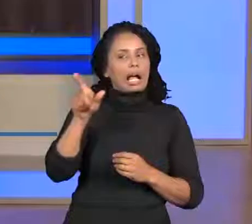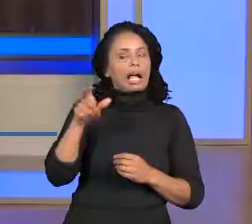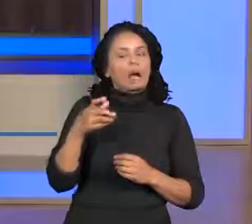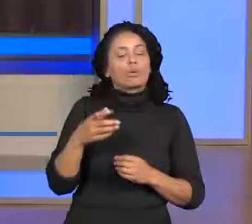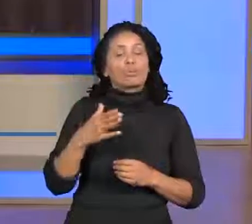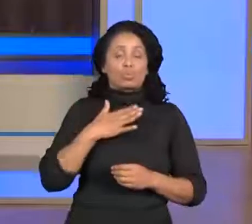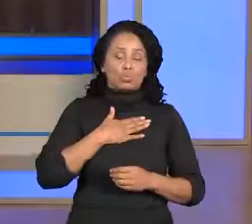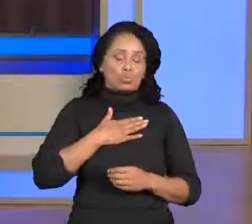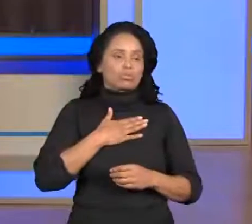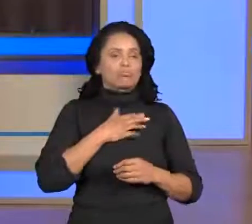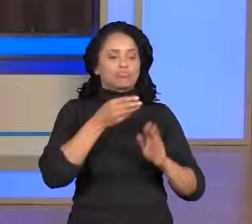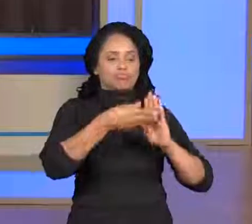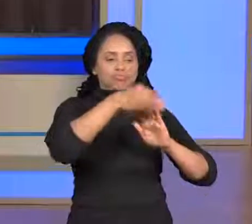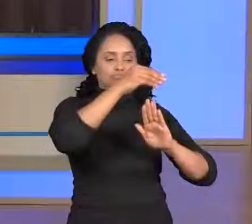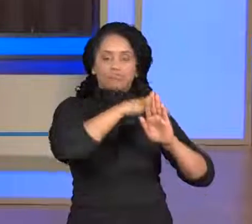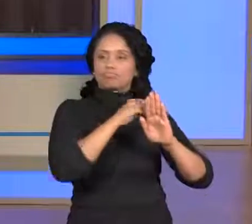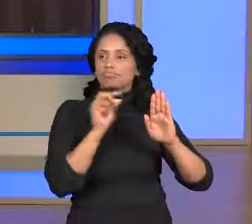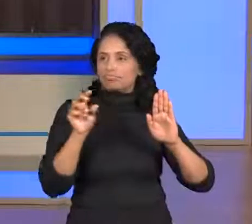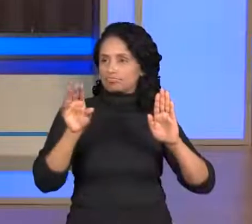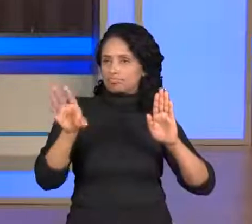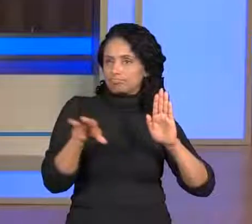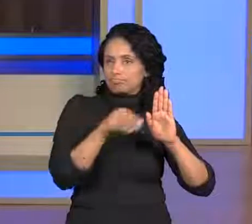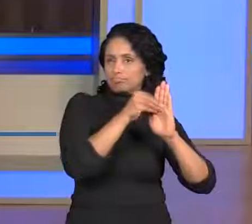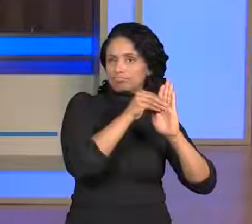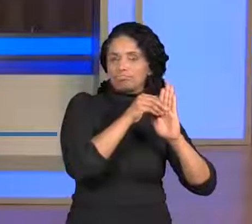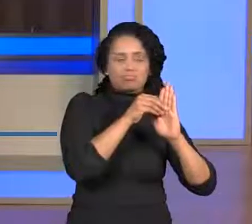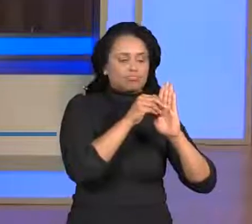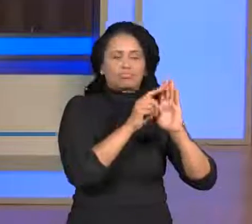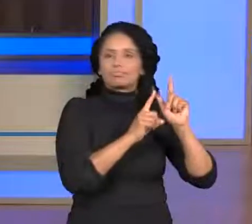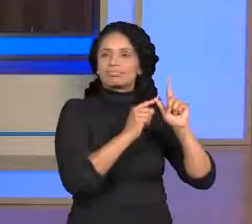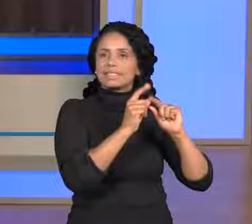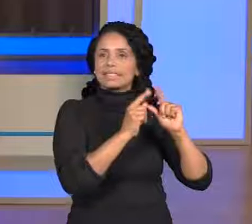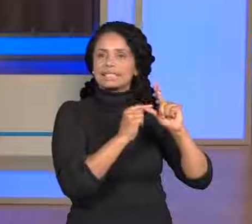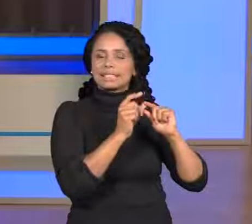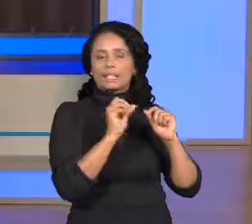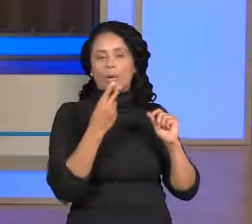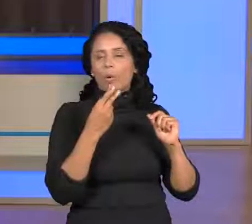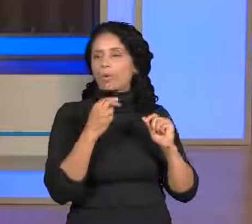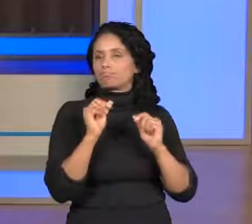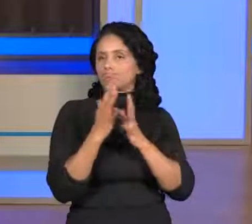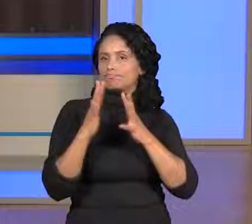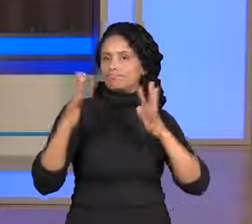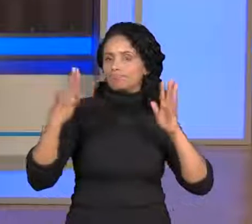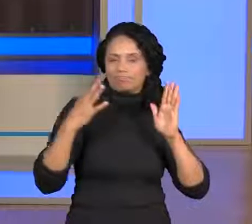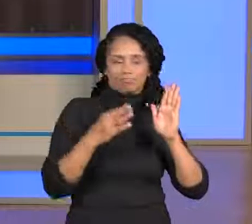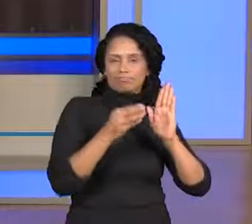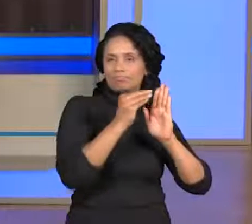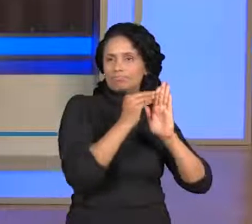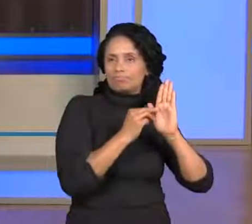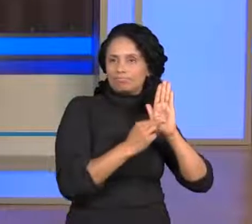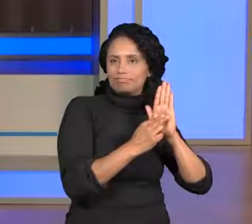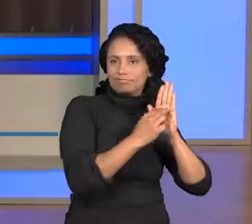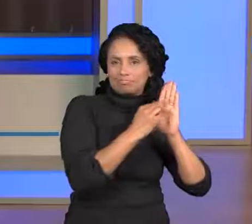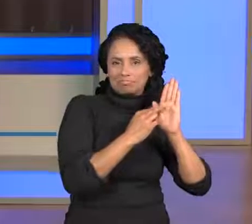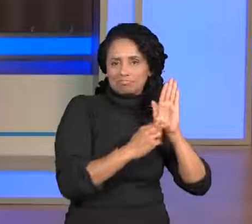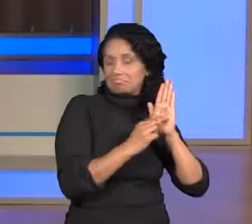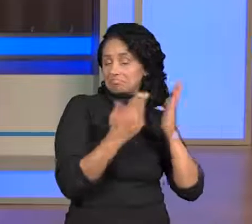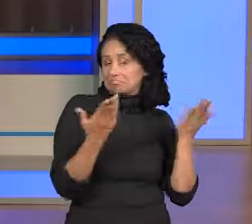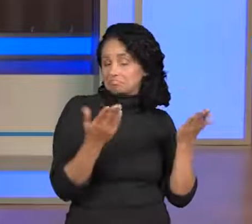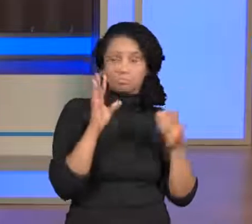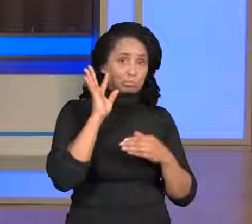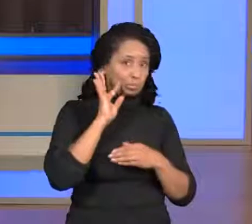é um conceito que eu estou usando. Isso daí vai ficar mais claro na hora que a gente tiver mão na massa. Outra coisa